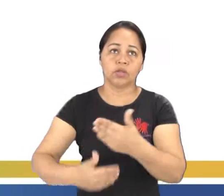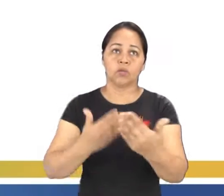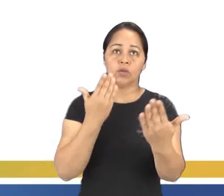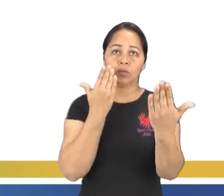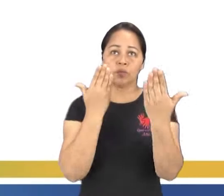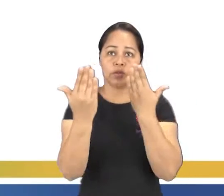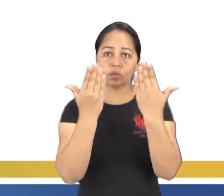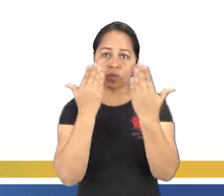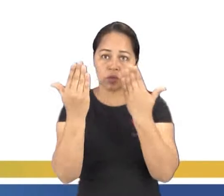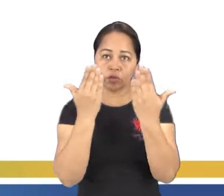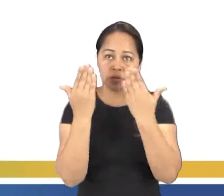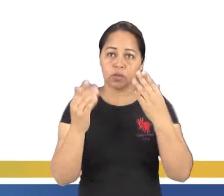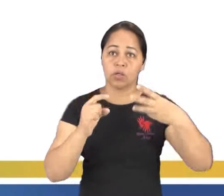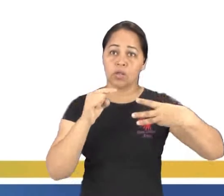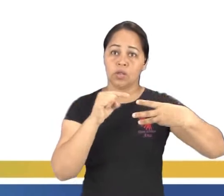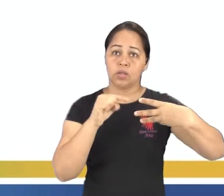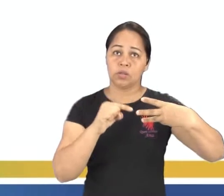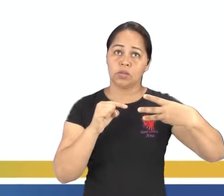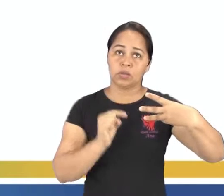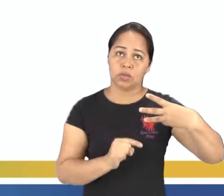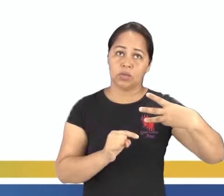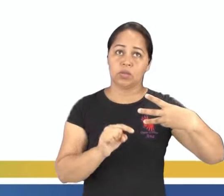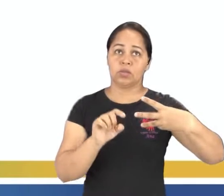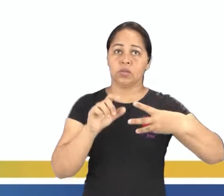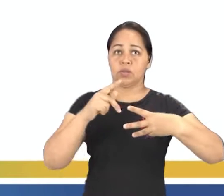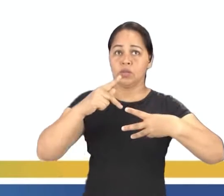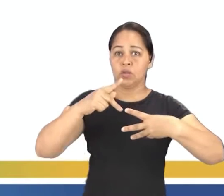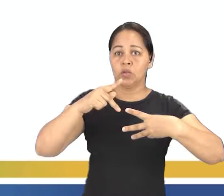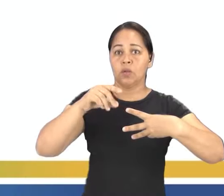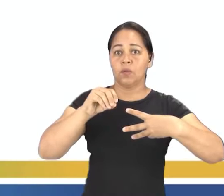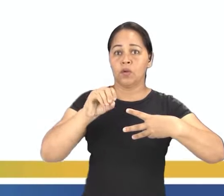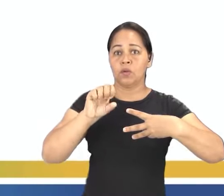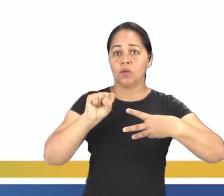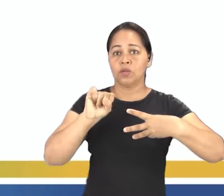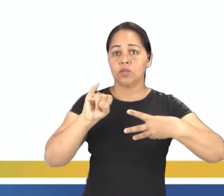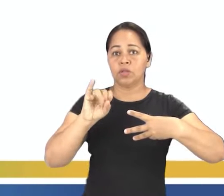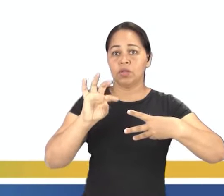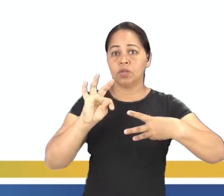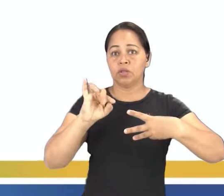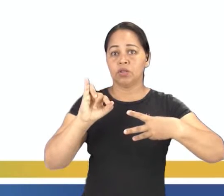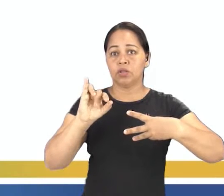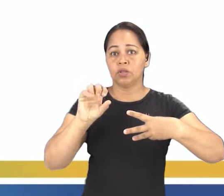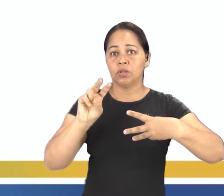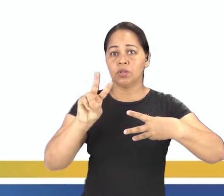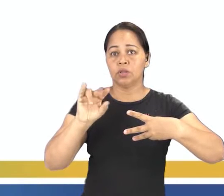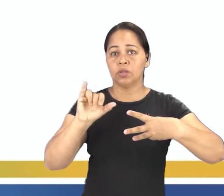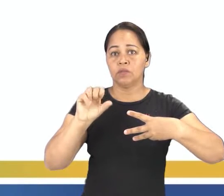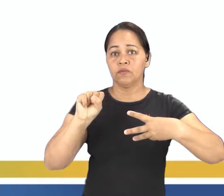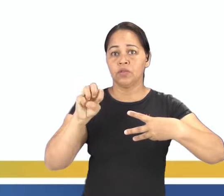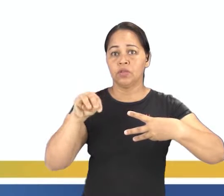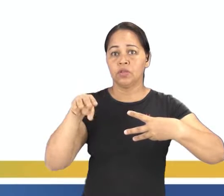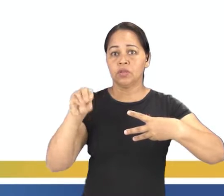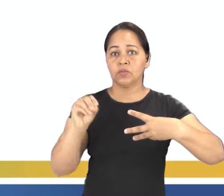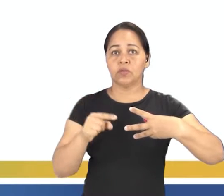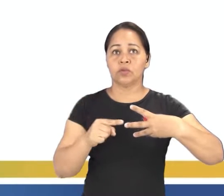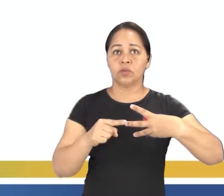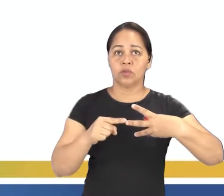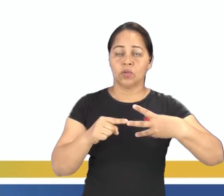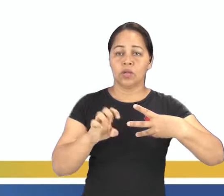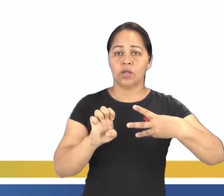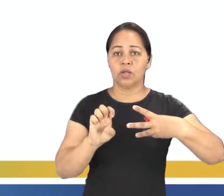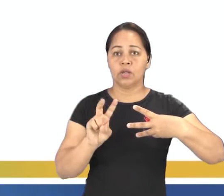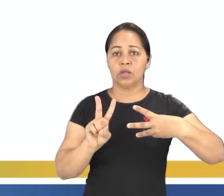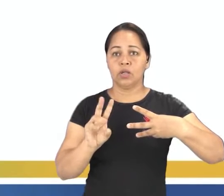nova consciência humana que podia ser mais perto da verdade, da realidade e descritas